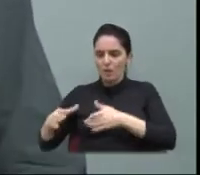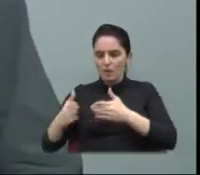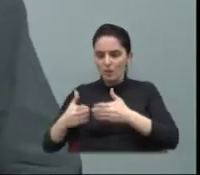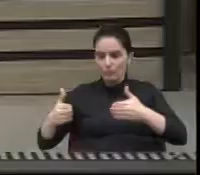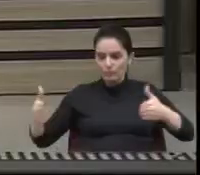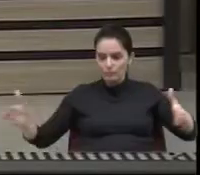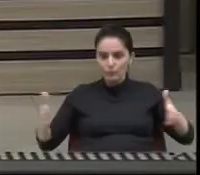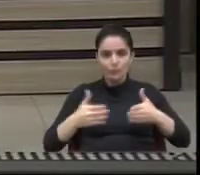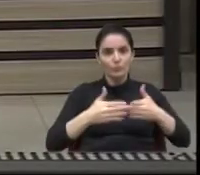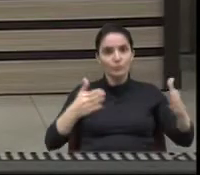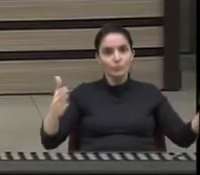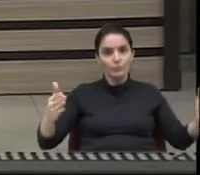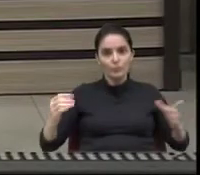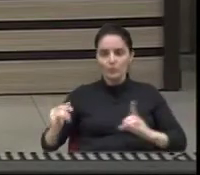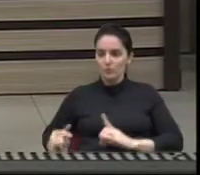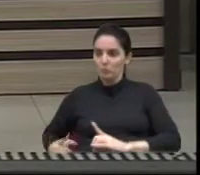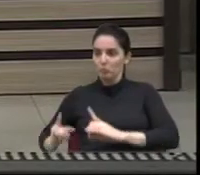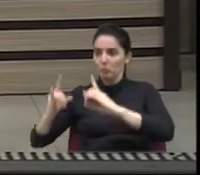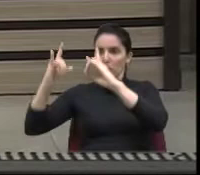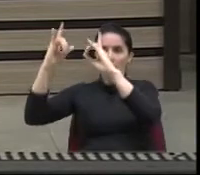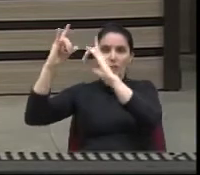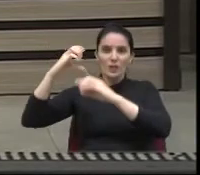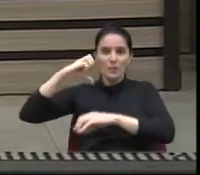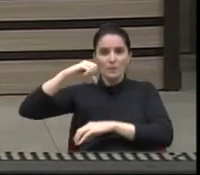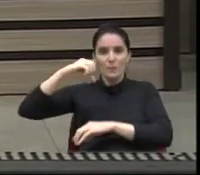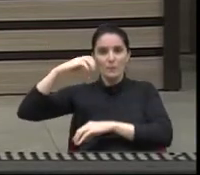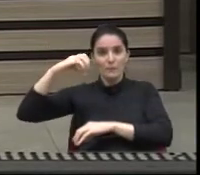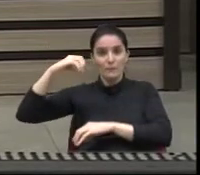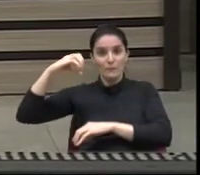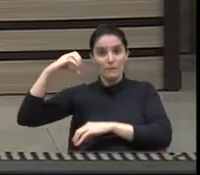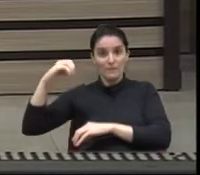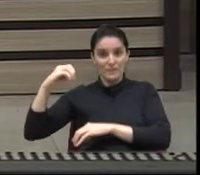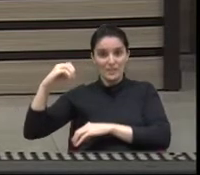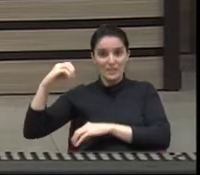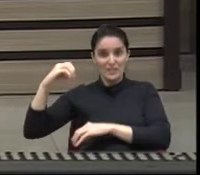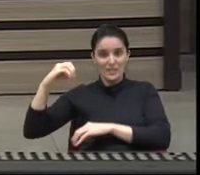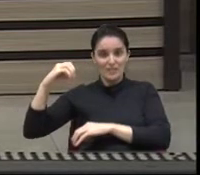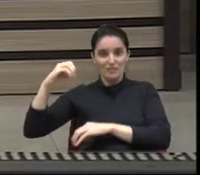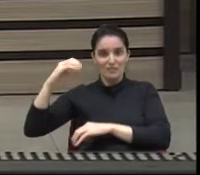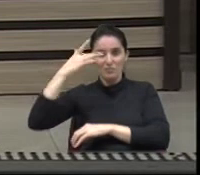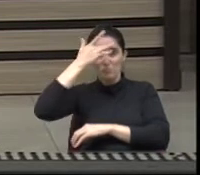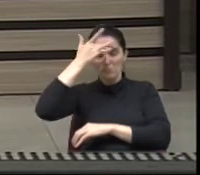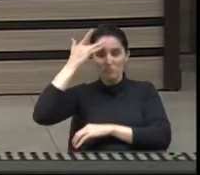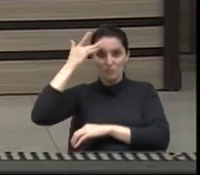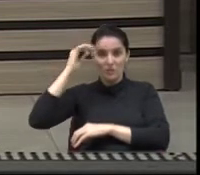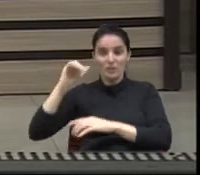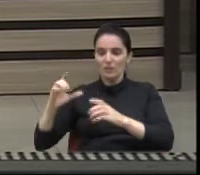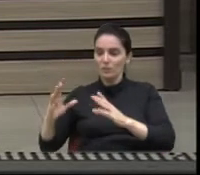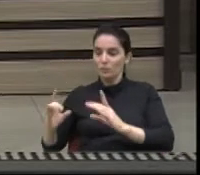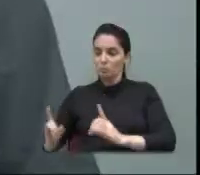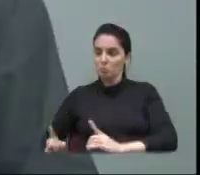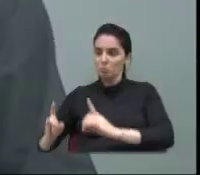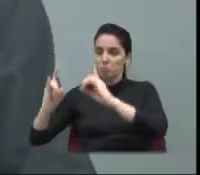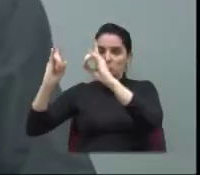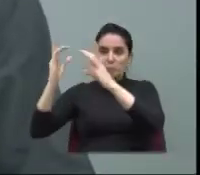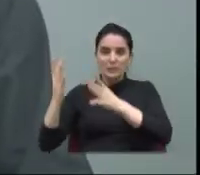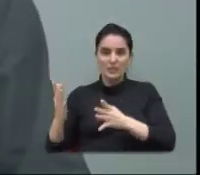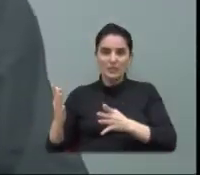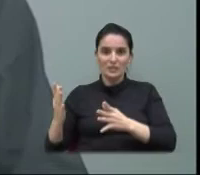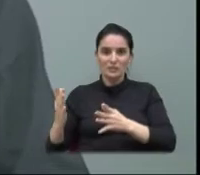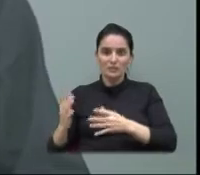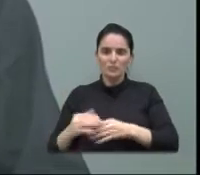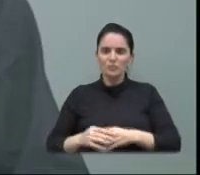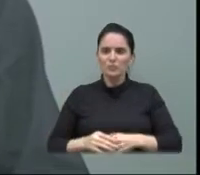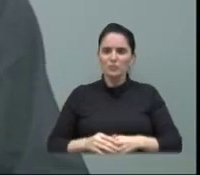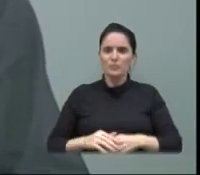900 residências do Rubi, fora o Varanda que está construindo, fora o Interlagos, que é